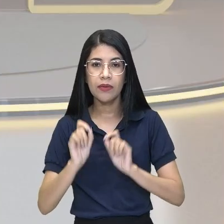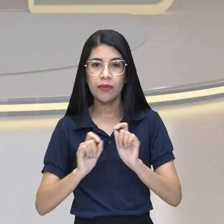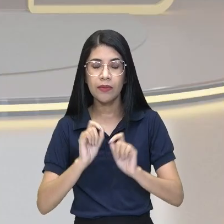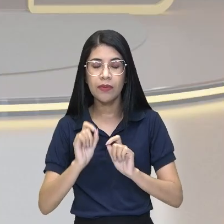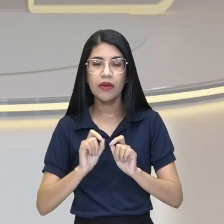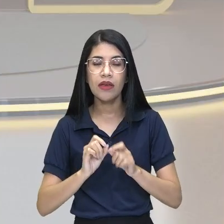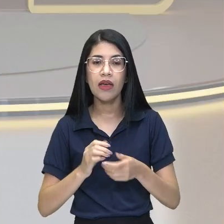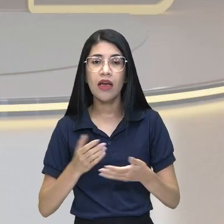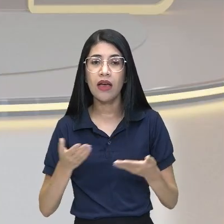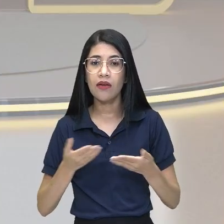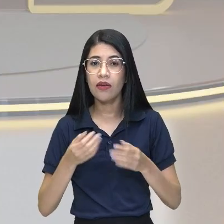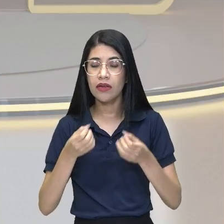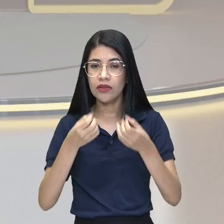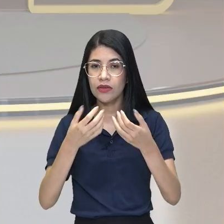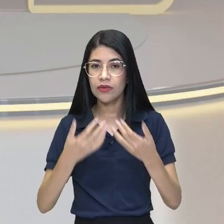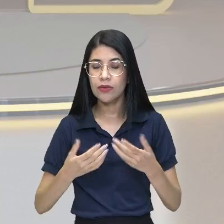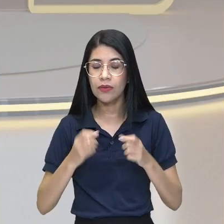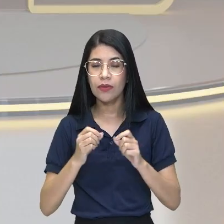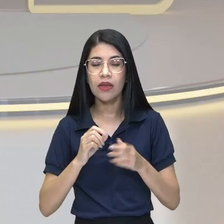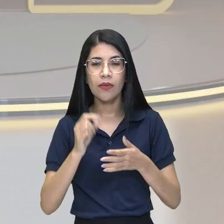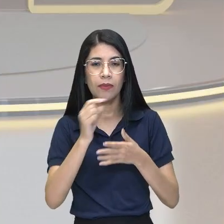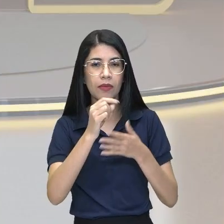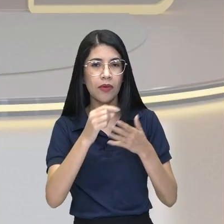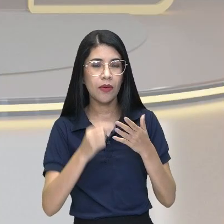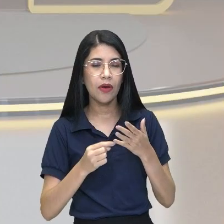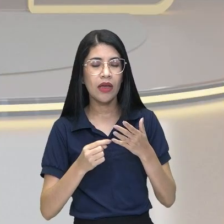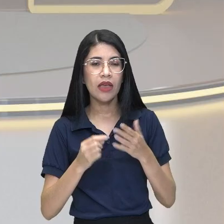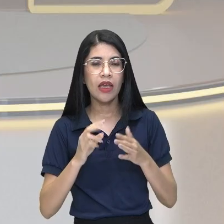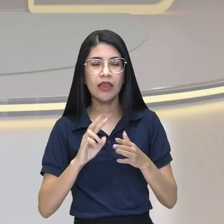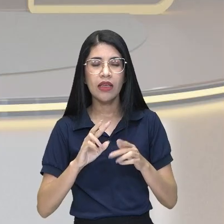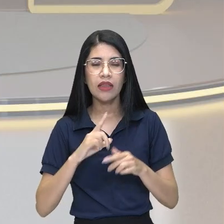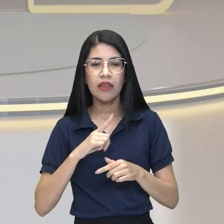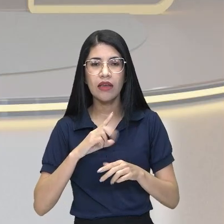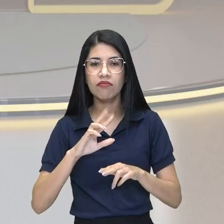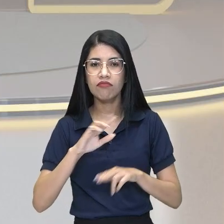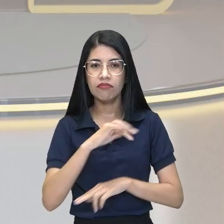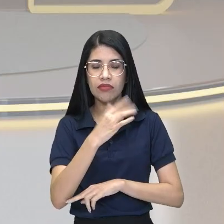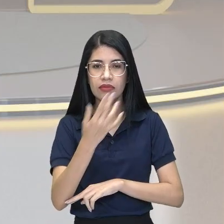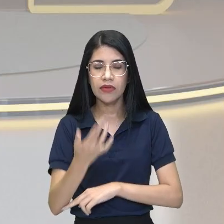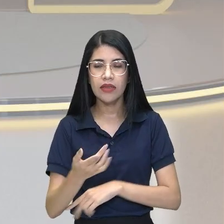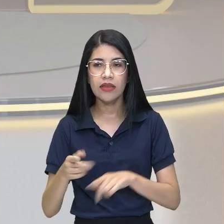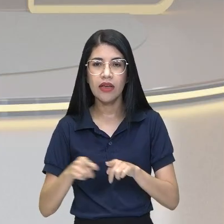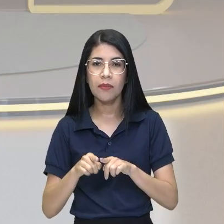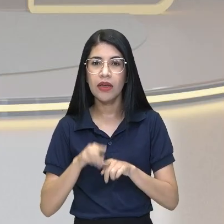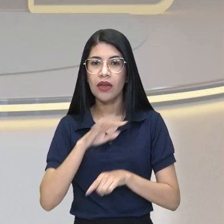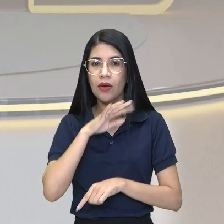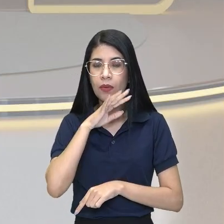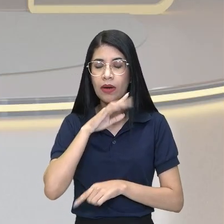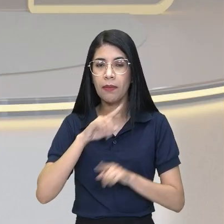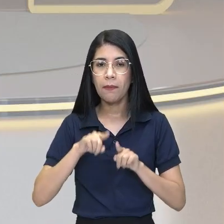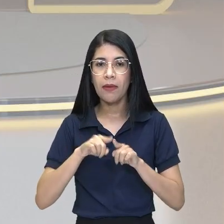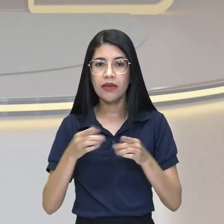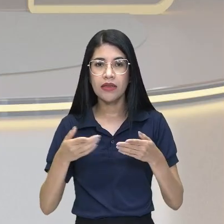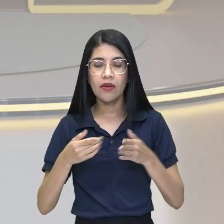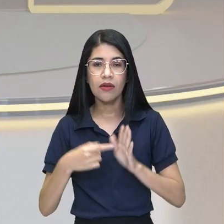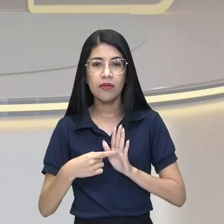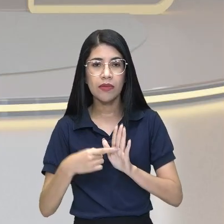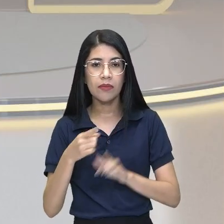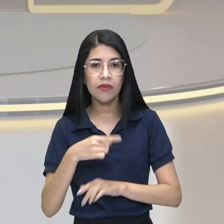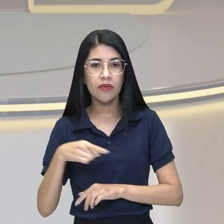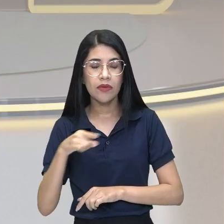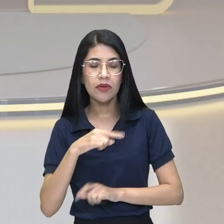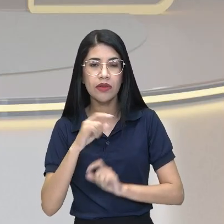mostramos até aqui vetores que causam desmatamento, certo? Vetores ruins, na verdade. Mas agora nós vamos mostrar para